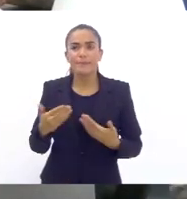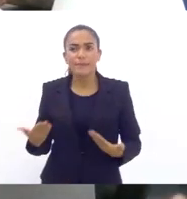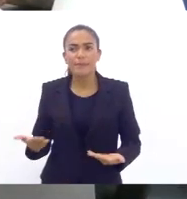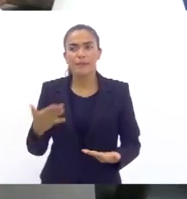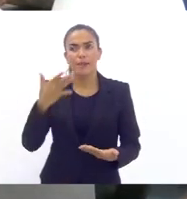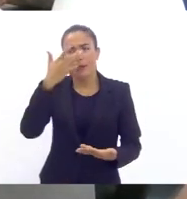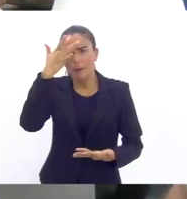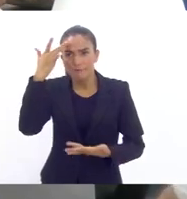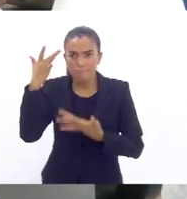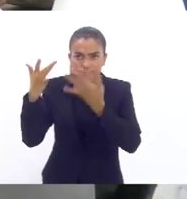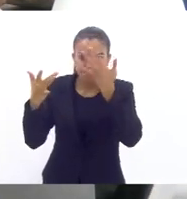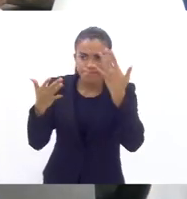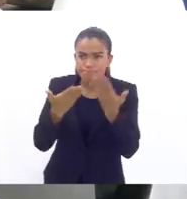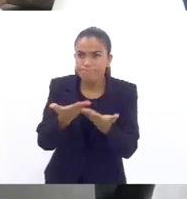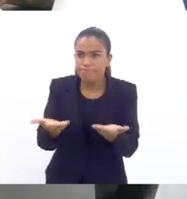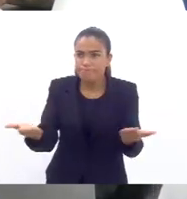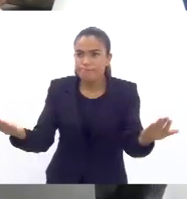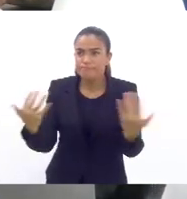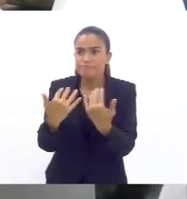é